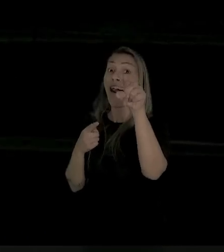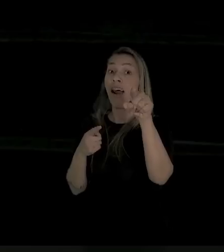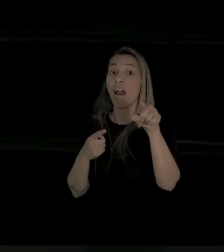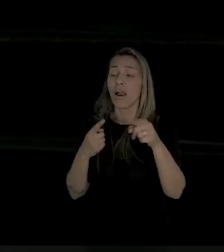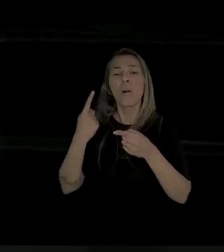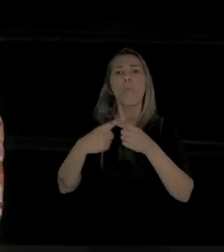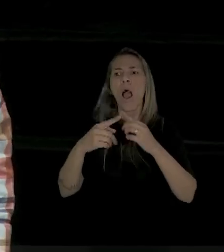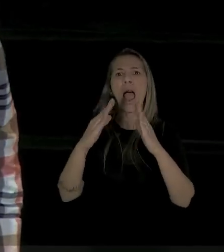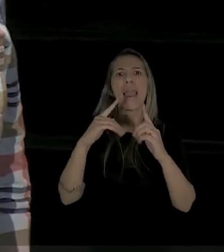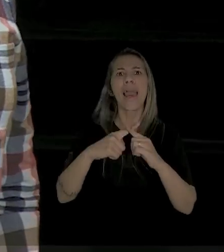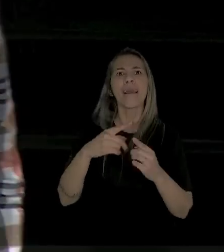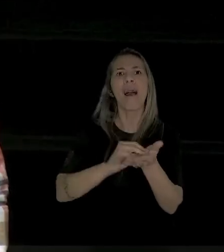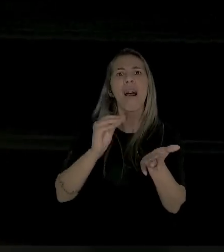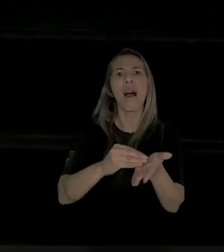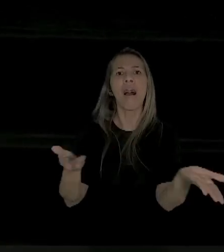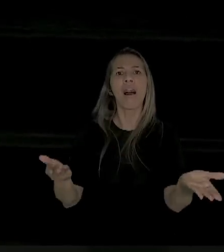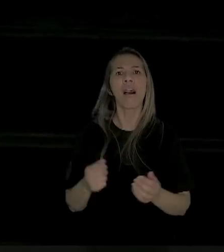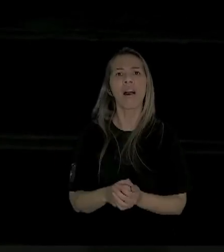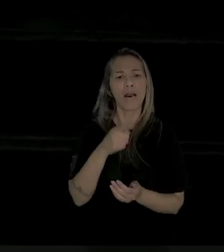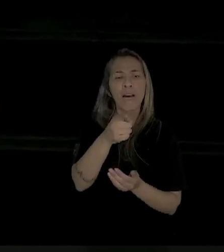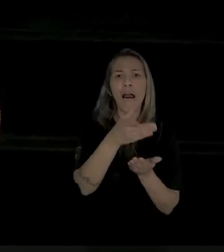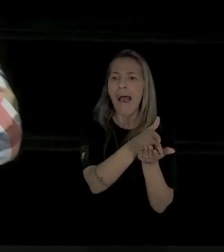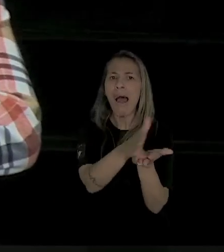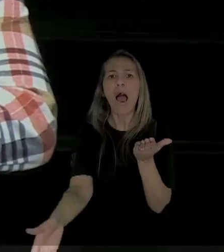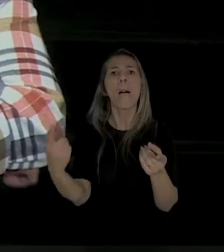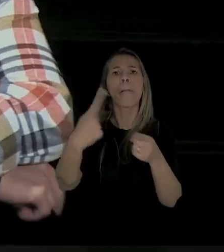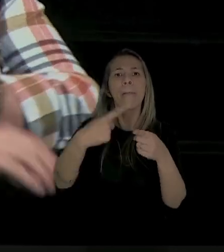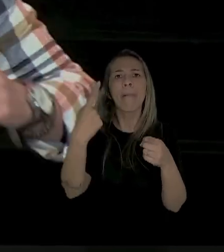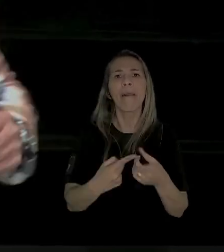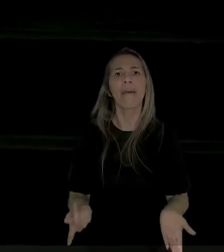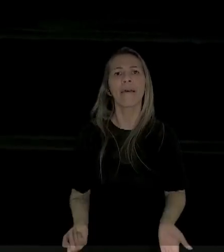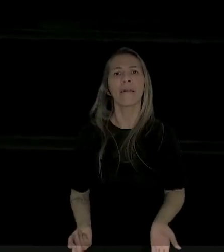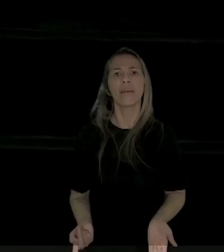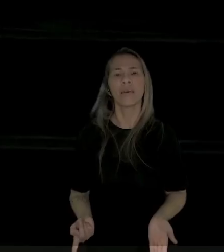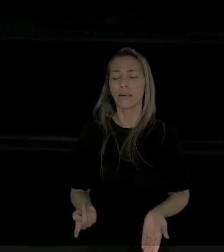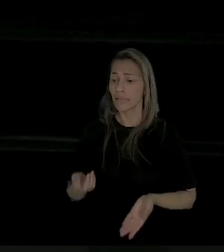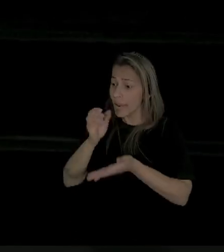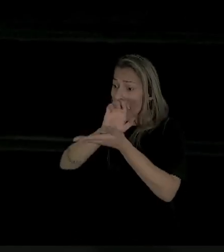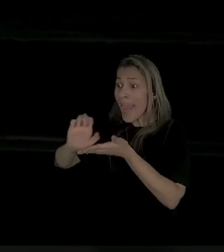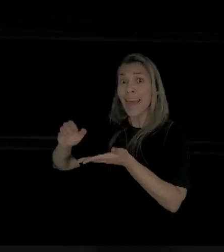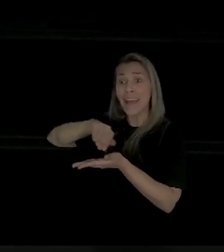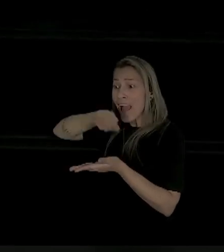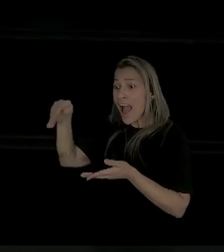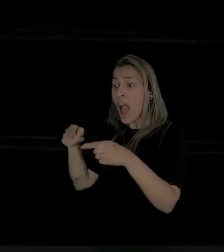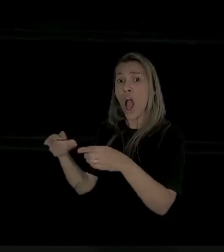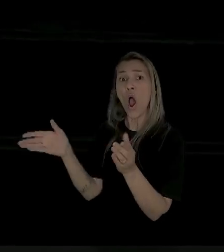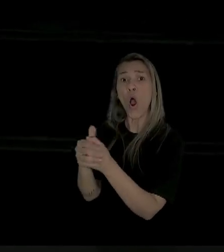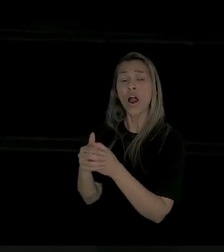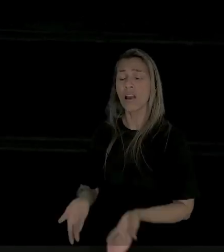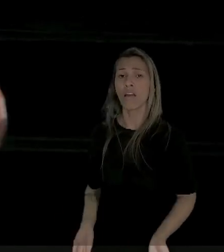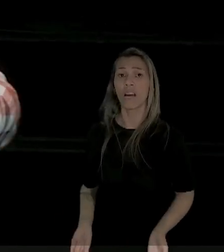fazendo, Elias? Se afastando das pessoas que te amam, Elias? Elias, o que que você está fazendo? Por que que você não está lendo a